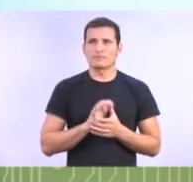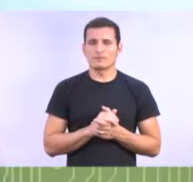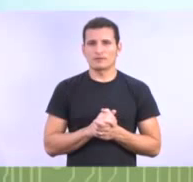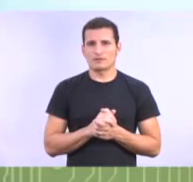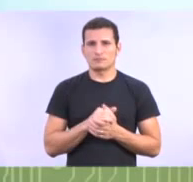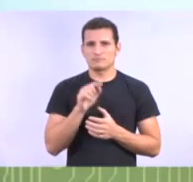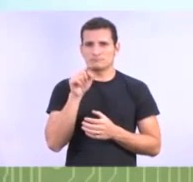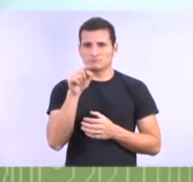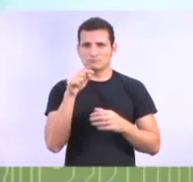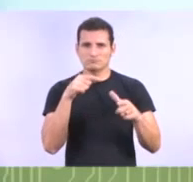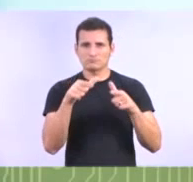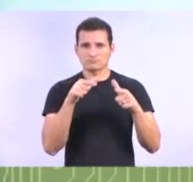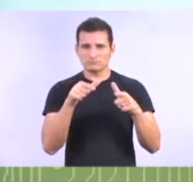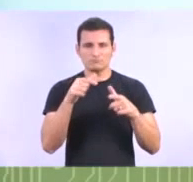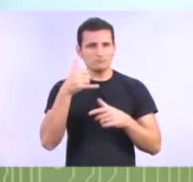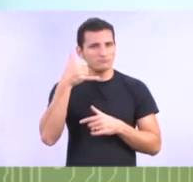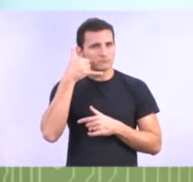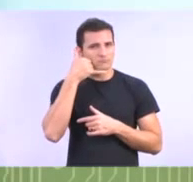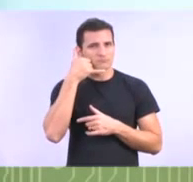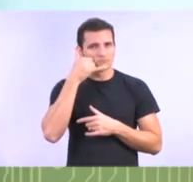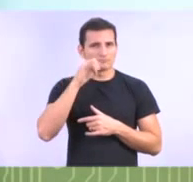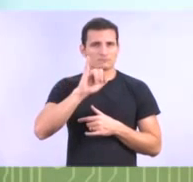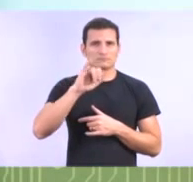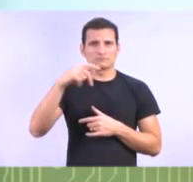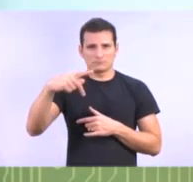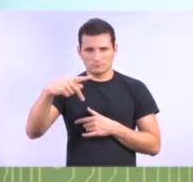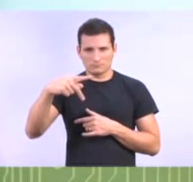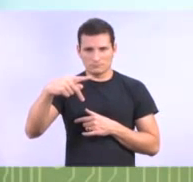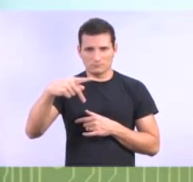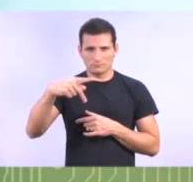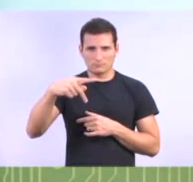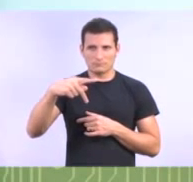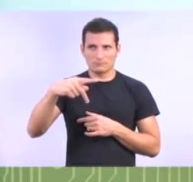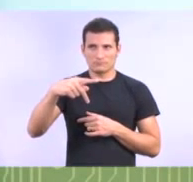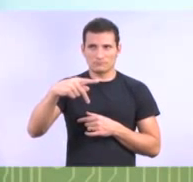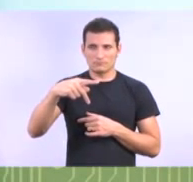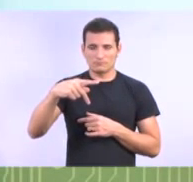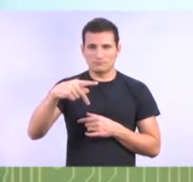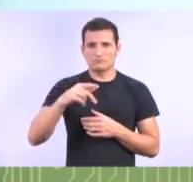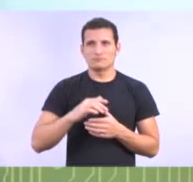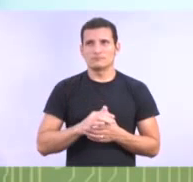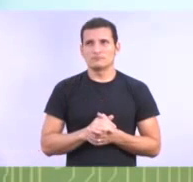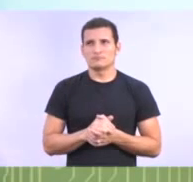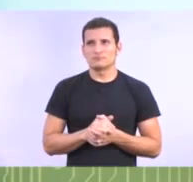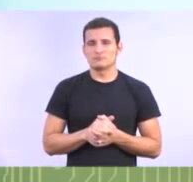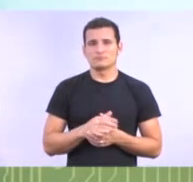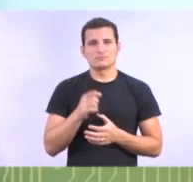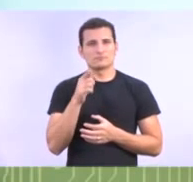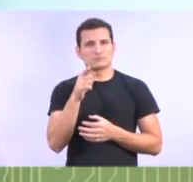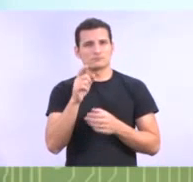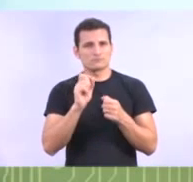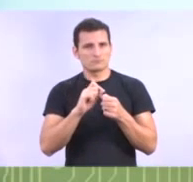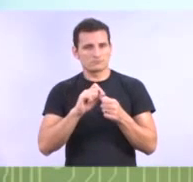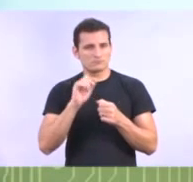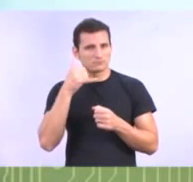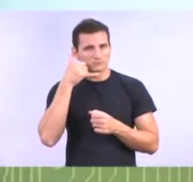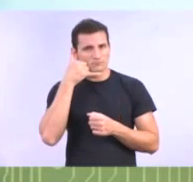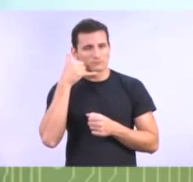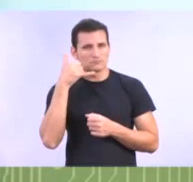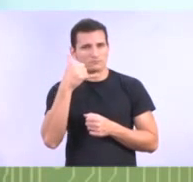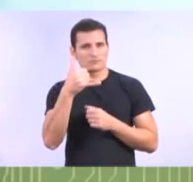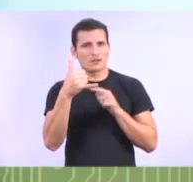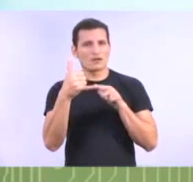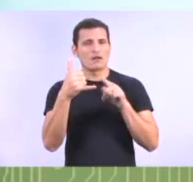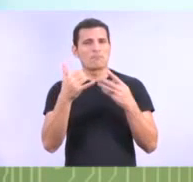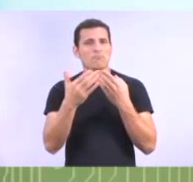você trabalha com telefonia IP e aí você está fazendo uma ligação telefônica e ela se